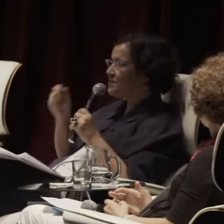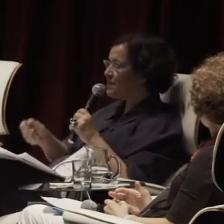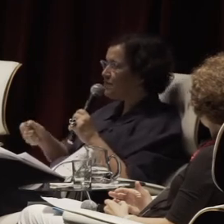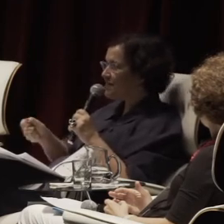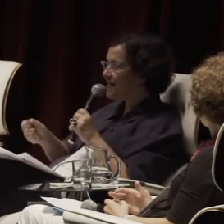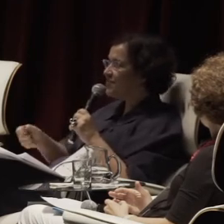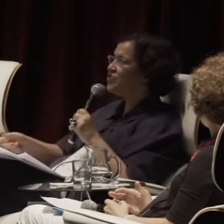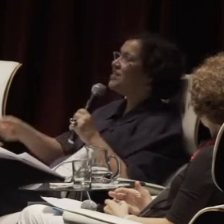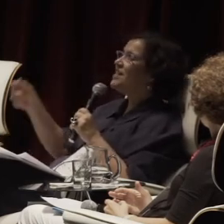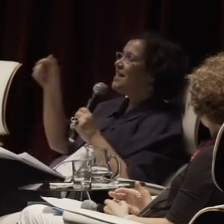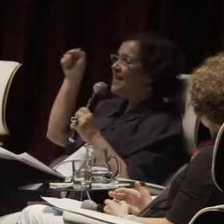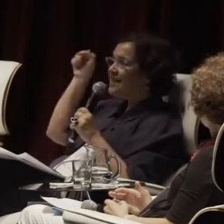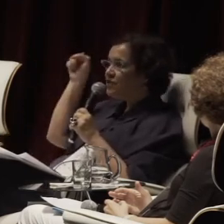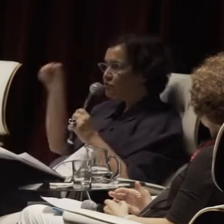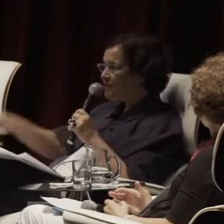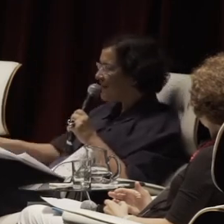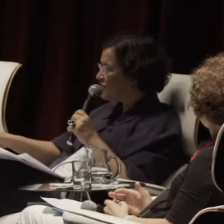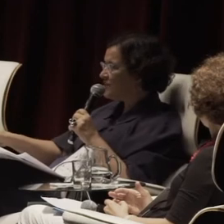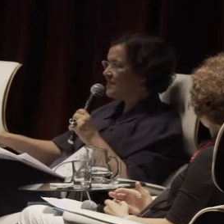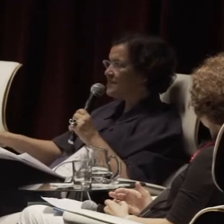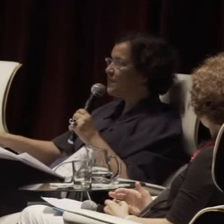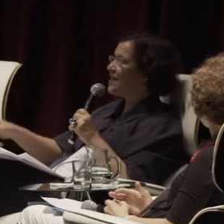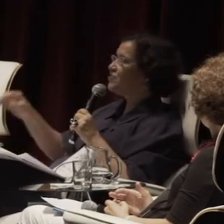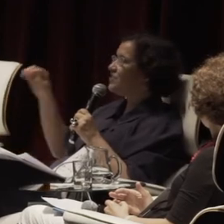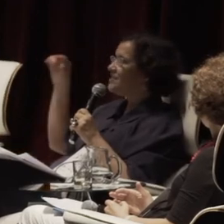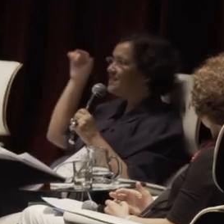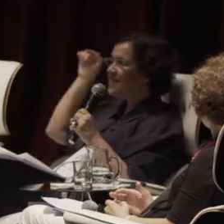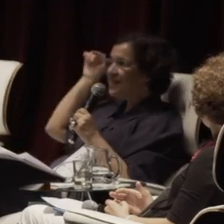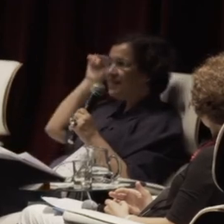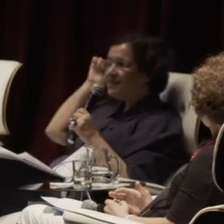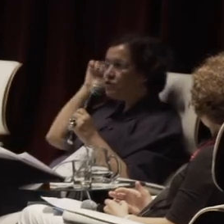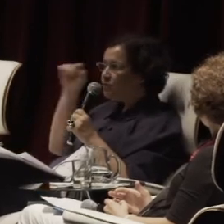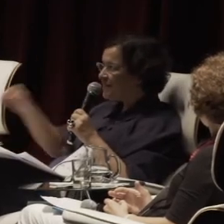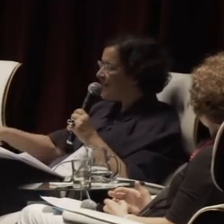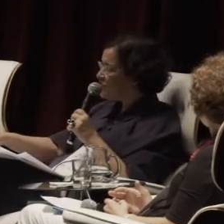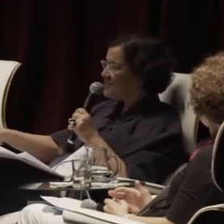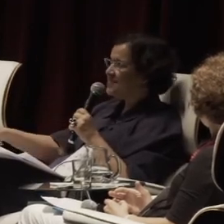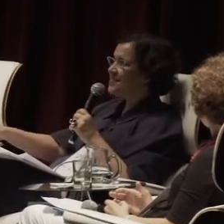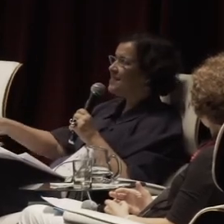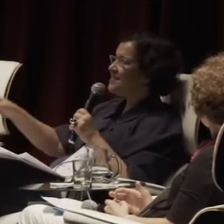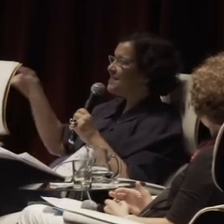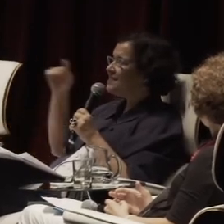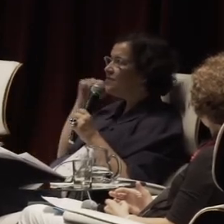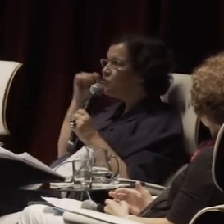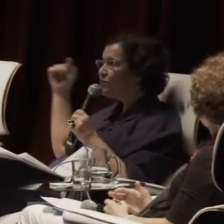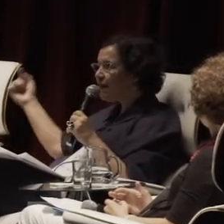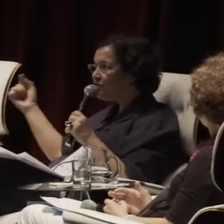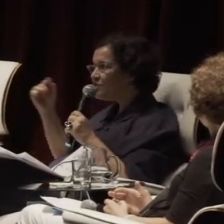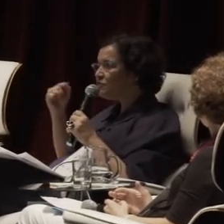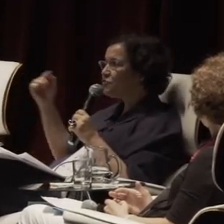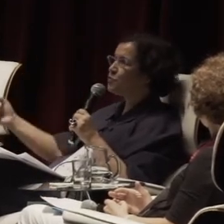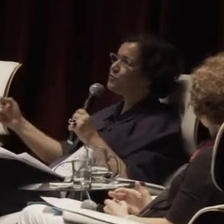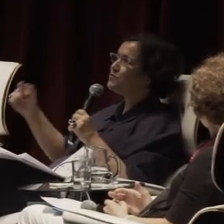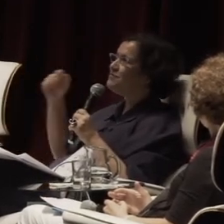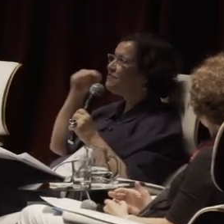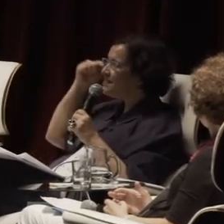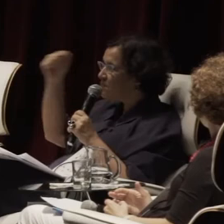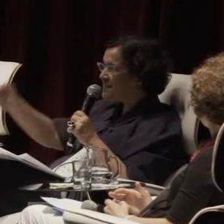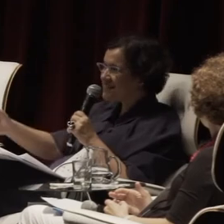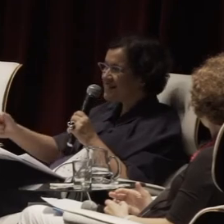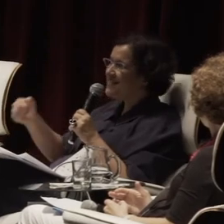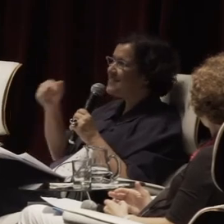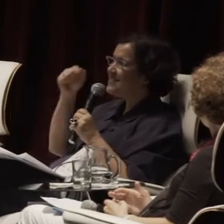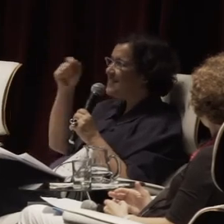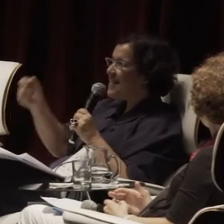nossa responsabilidade em estudar as nossas práticas, em escutar as nossas crianças, em escutar uns aos outros, em